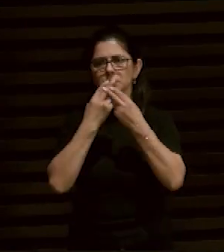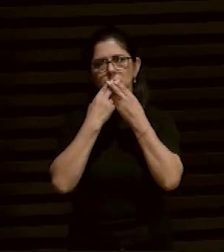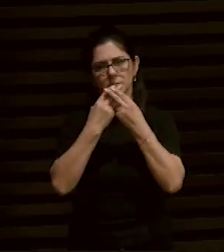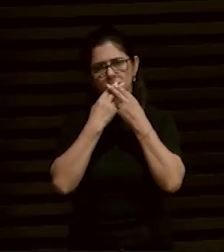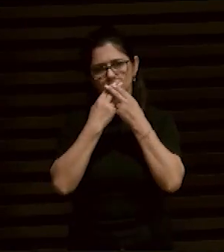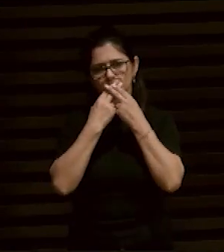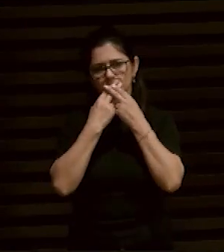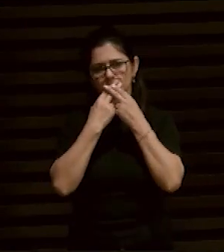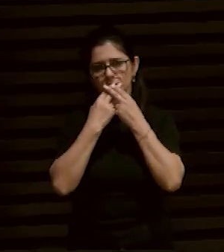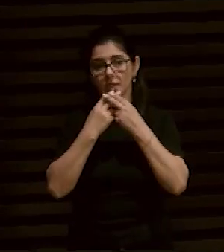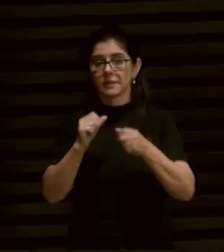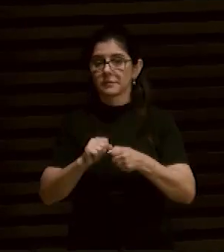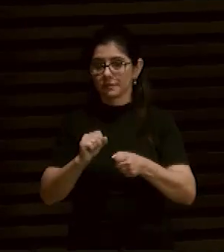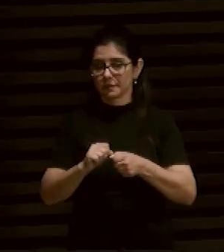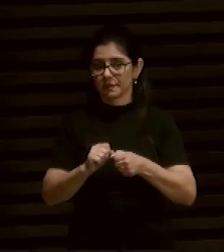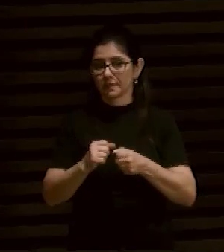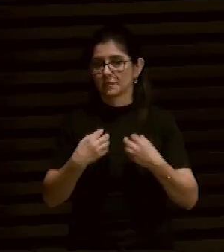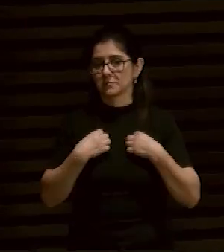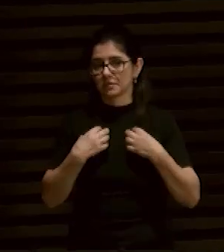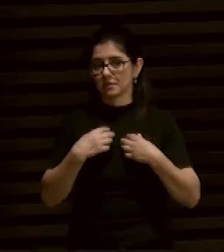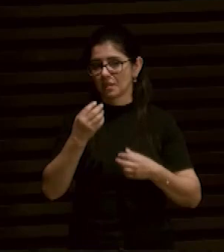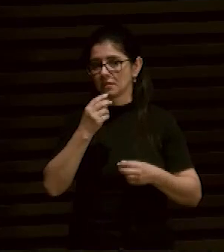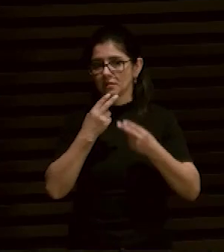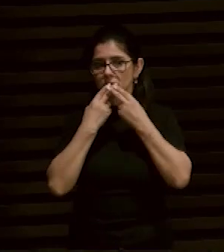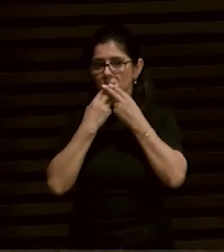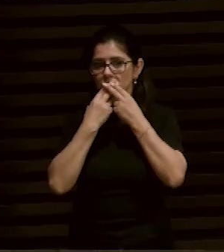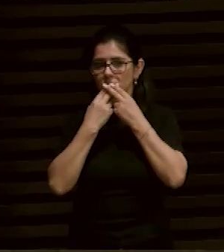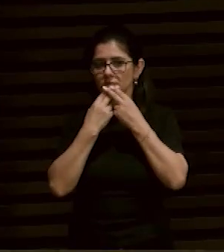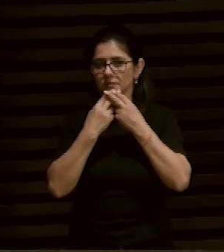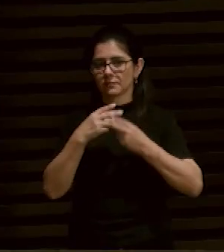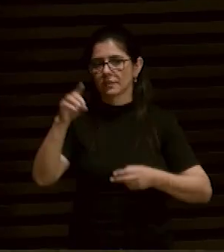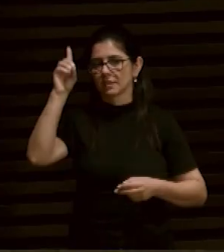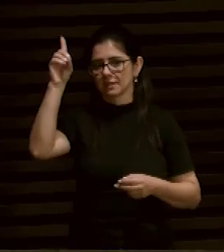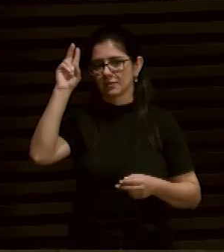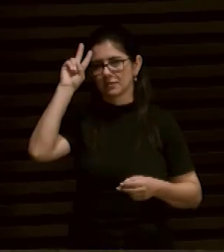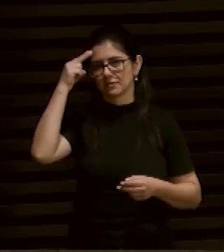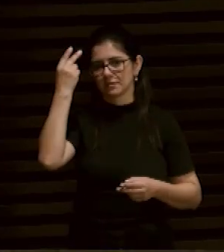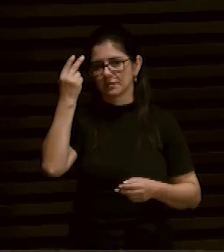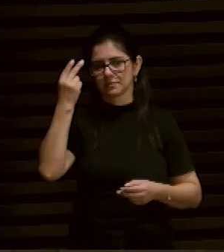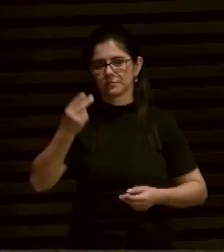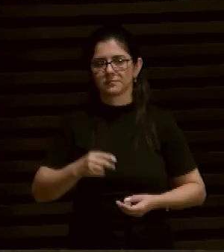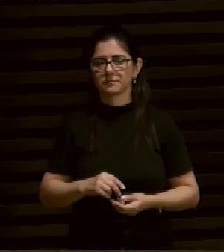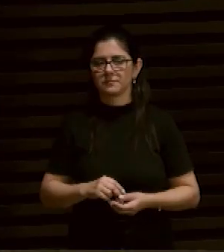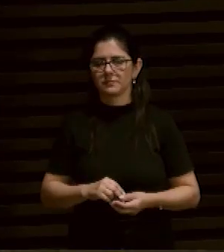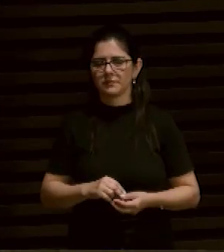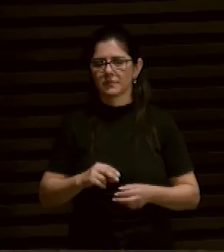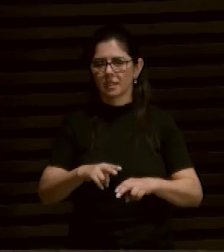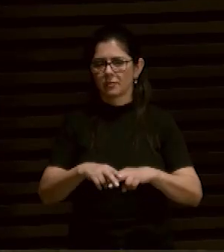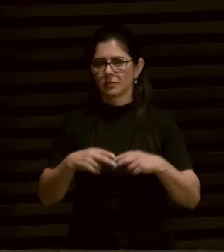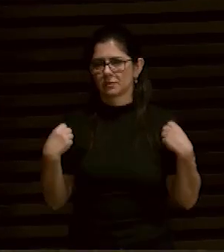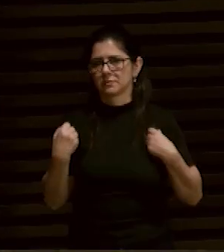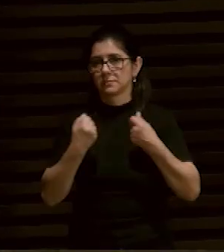os animais jejuassem. Deus não mudou de ideia quando eles se colocaram dentro de pano de saco. Deus mudou de